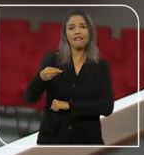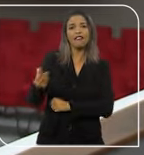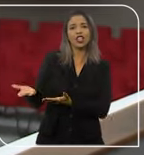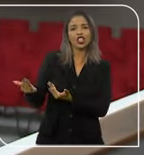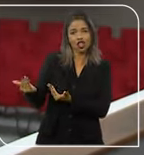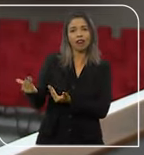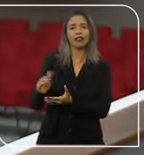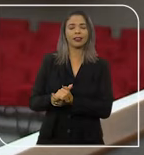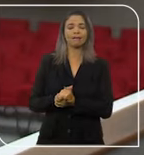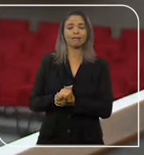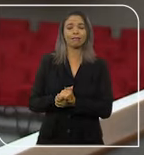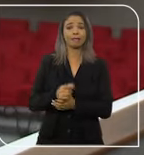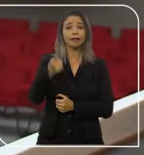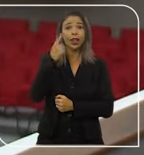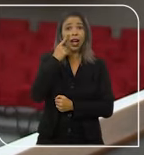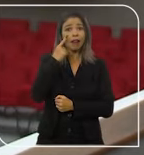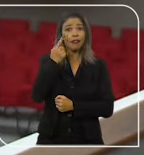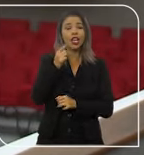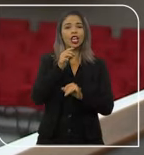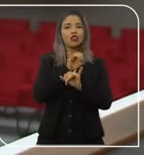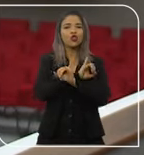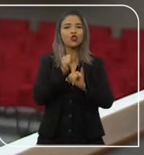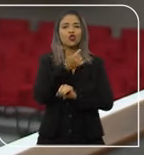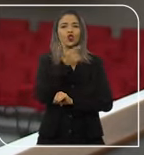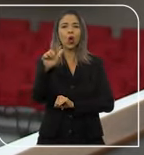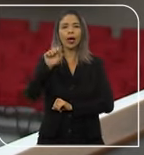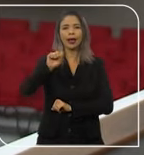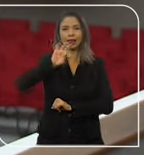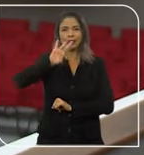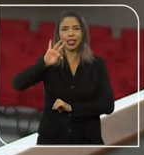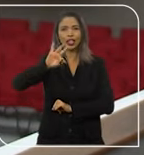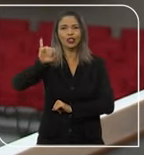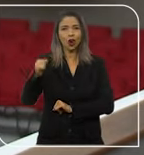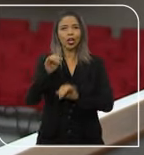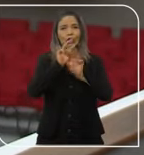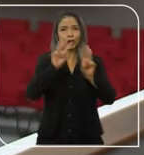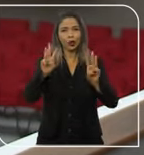filha menor de idade. Você confere outras notícias no site